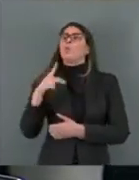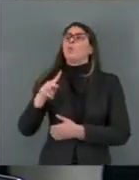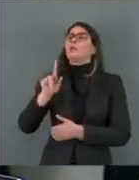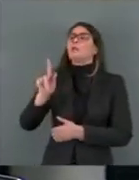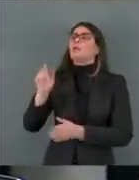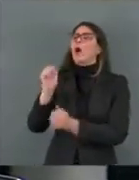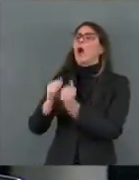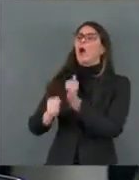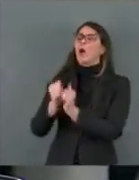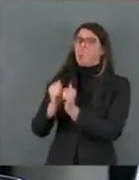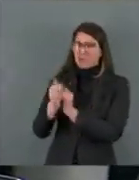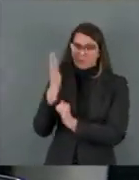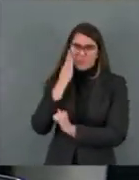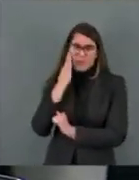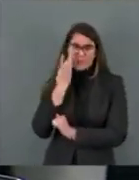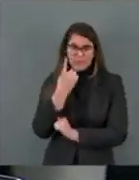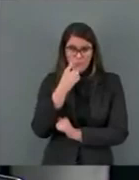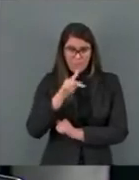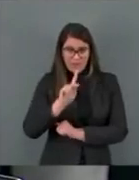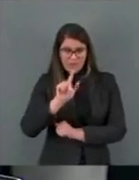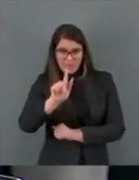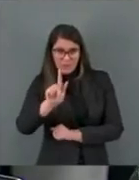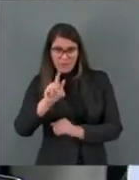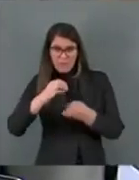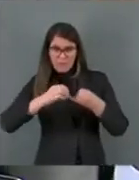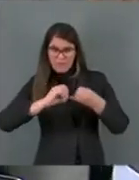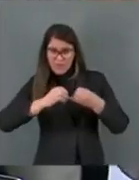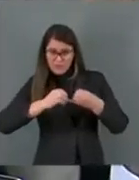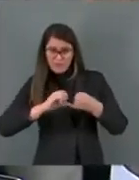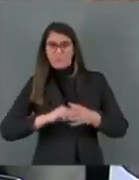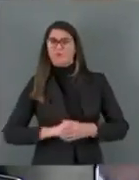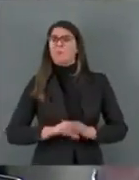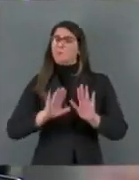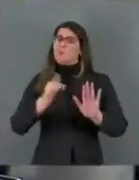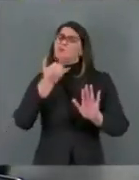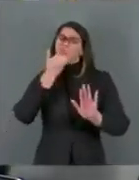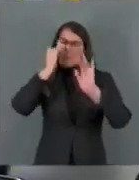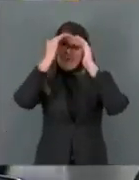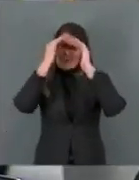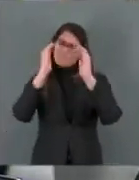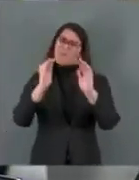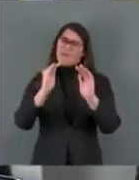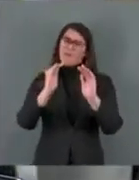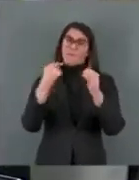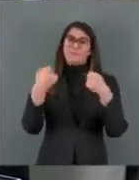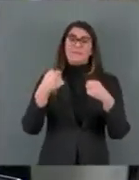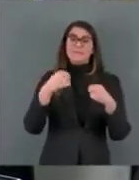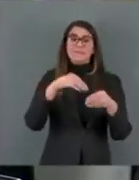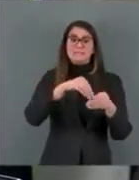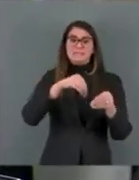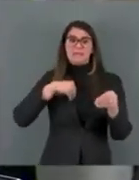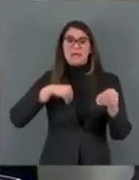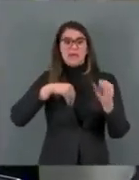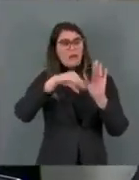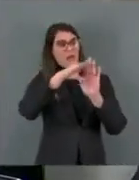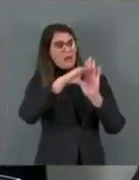arroz, um quilo de feijão. Porque, com todo respeito, nós temos que sair da Faria